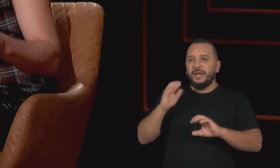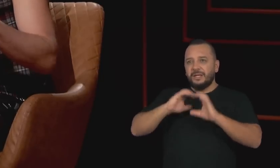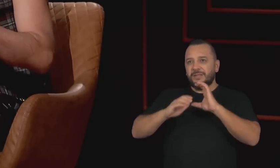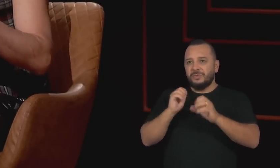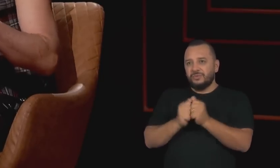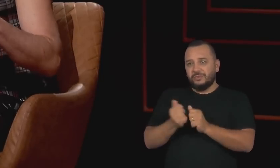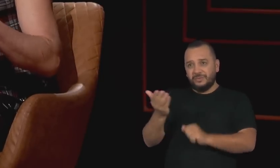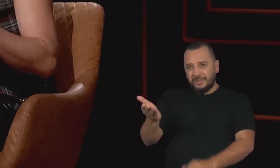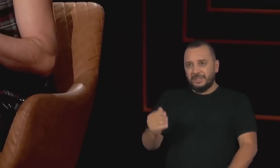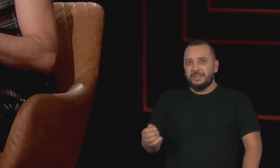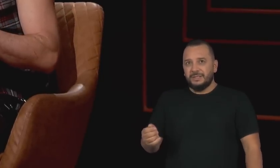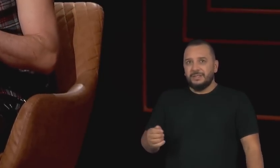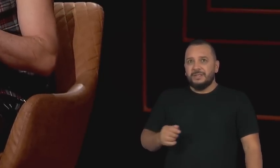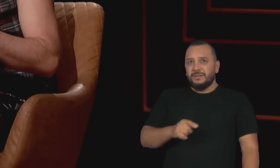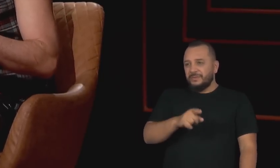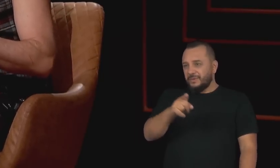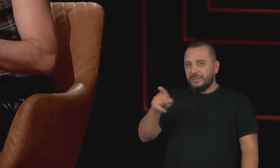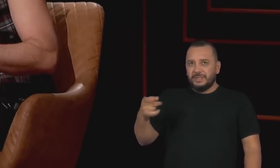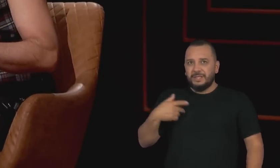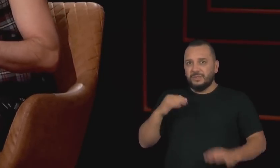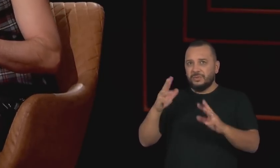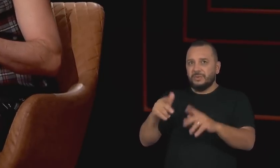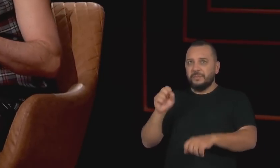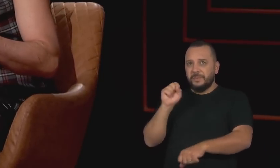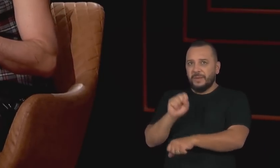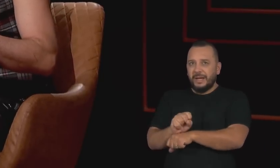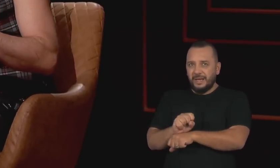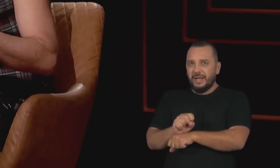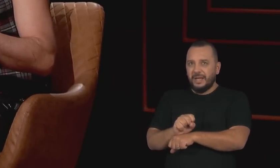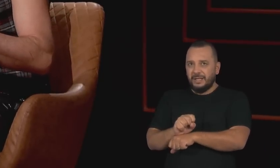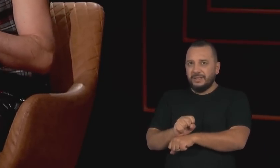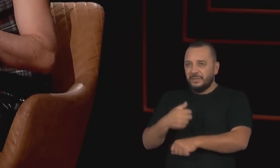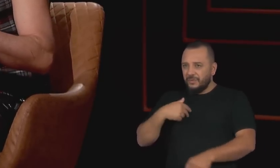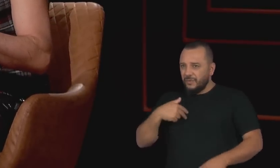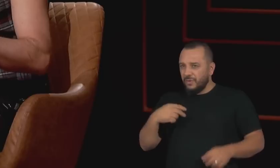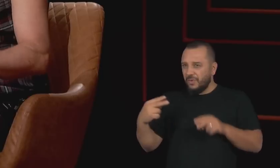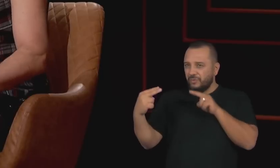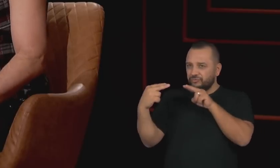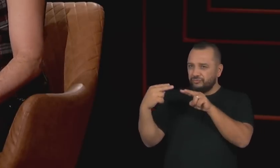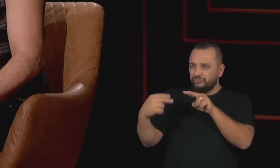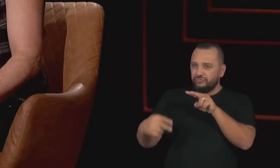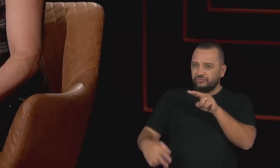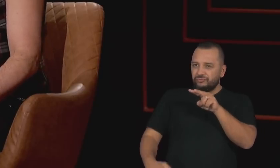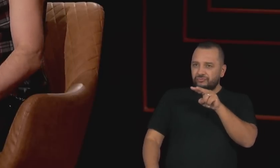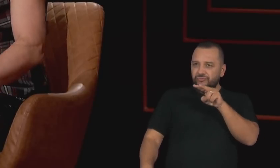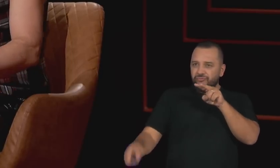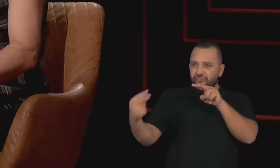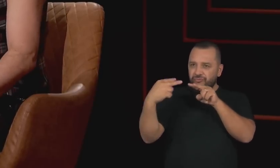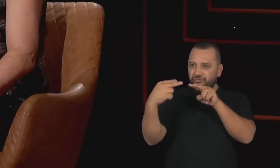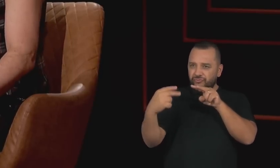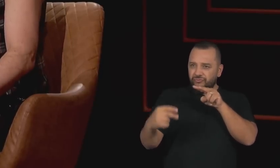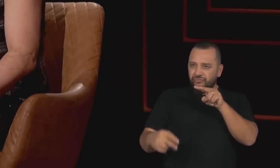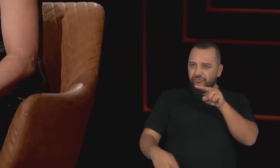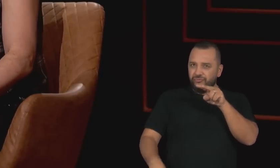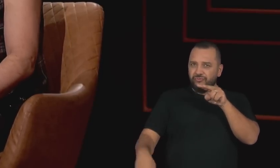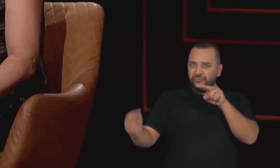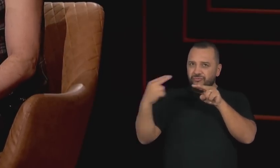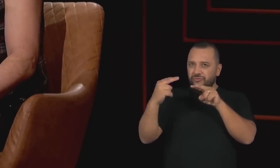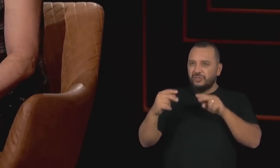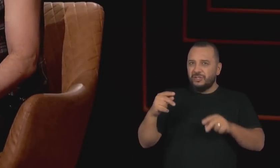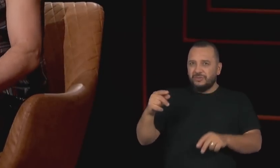E uma hora eu vou querer que vocês fiquem todos parados, eu vou andando, os encarando, né? E numa hora vocês olham para mim e falam,